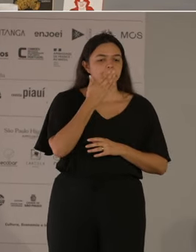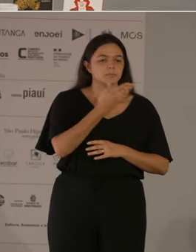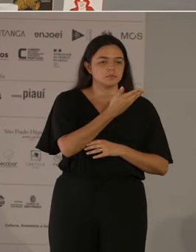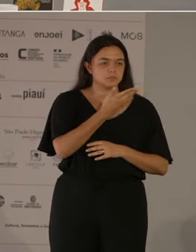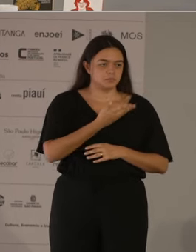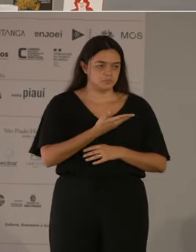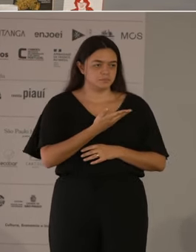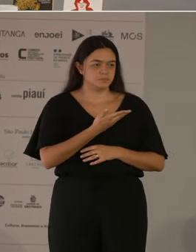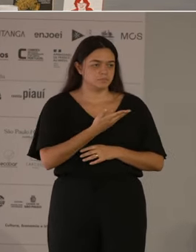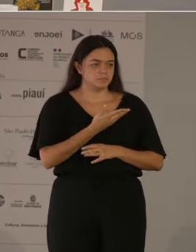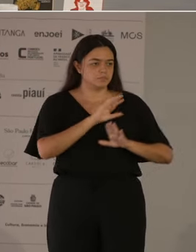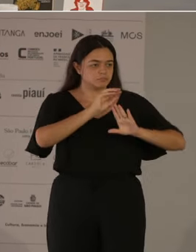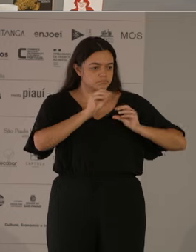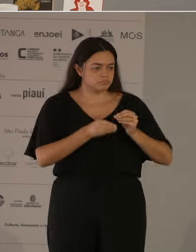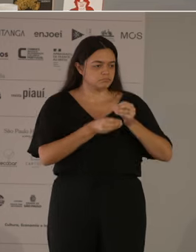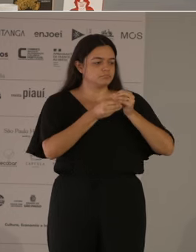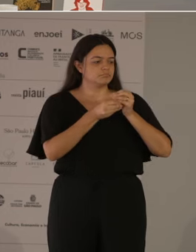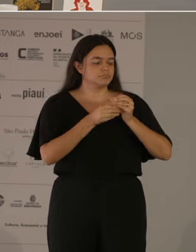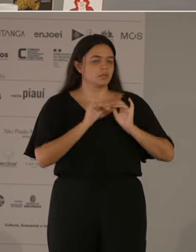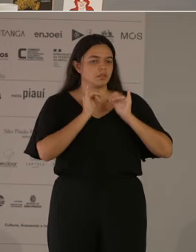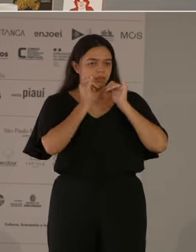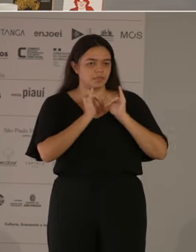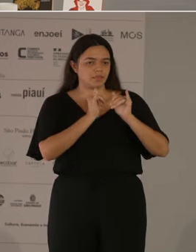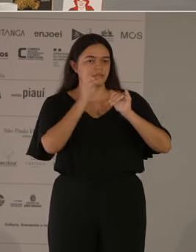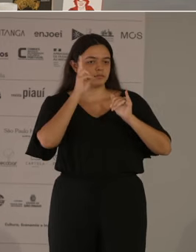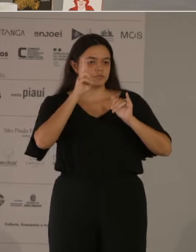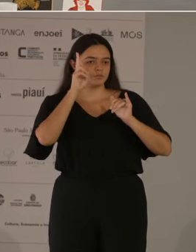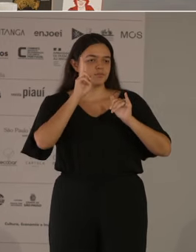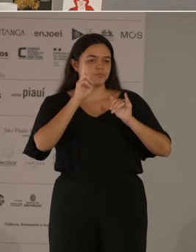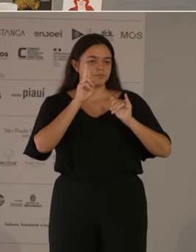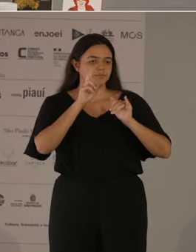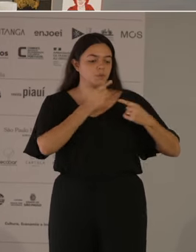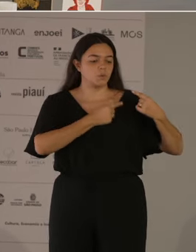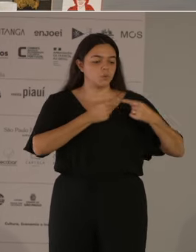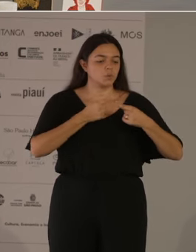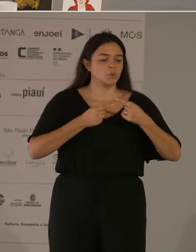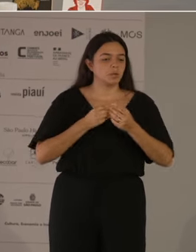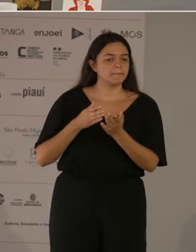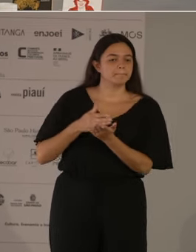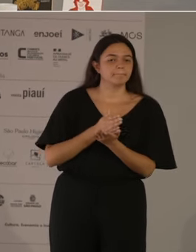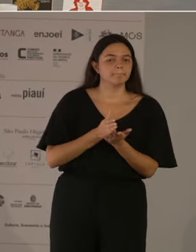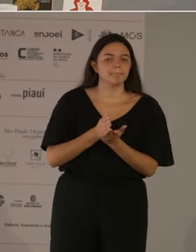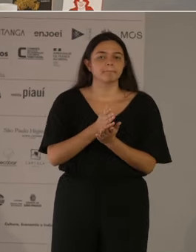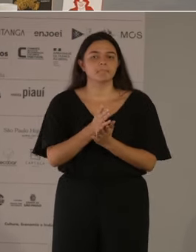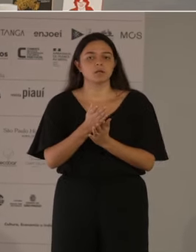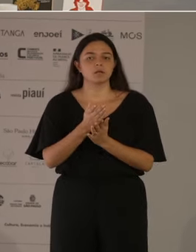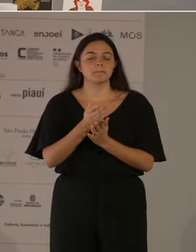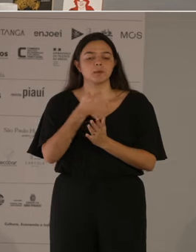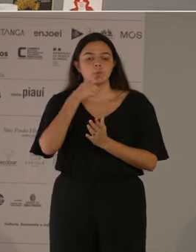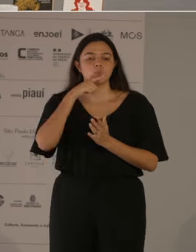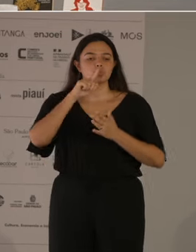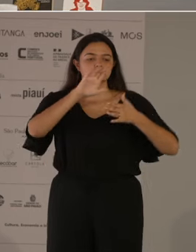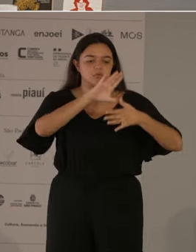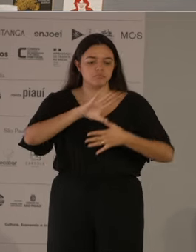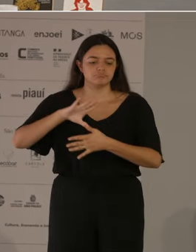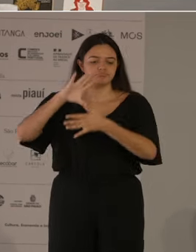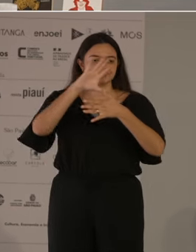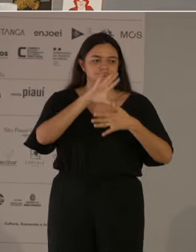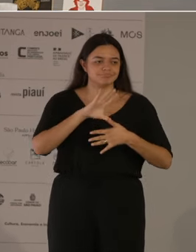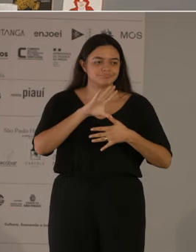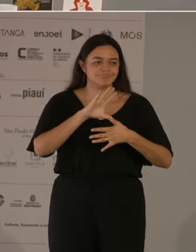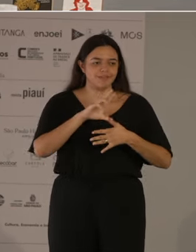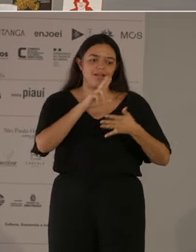uma maneira sintética, para contar um pouco essa história, né? Primeiro, assim, qual o debate sobre os caminhos percorridos para chegar às Américas? Leia o livro, como